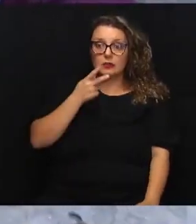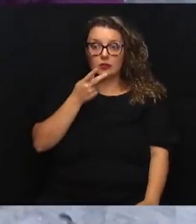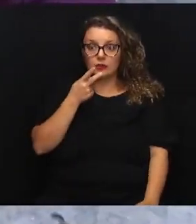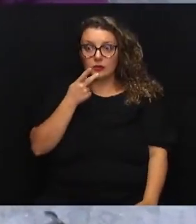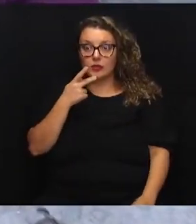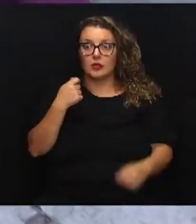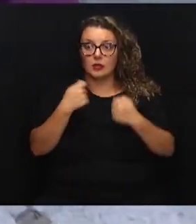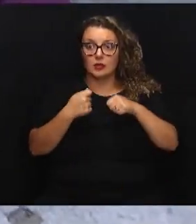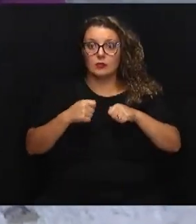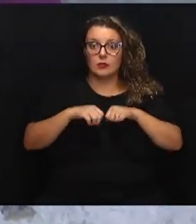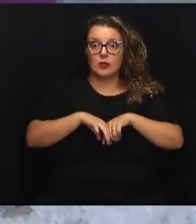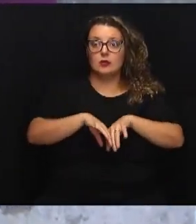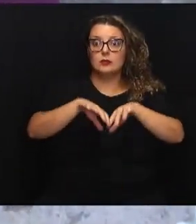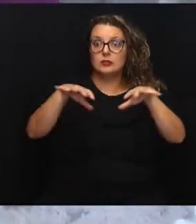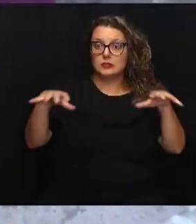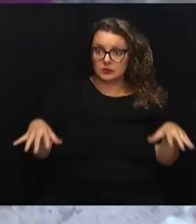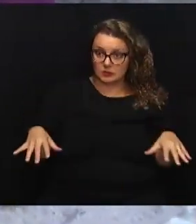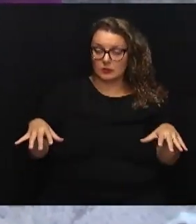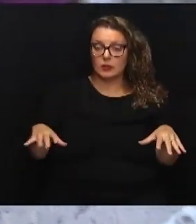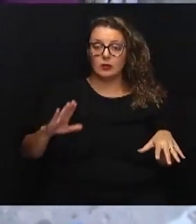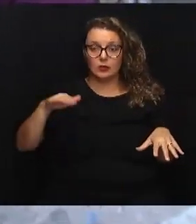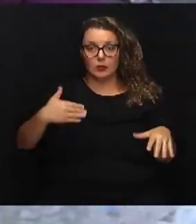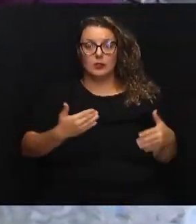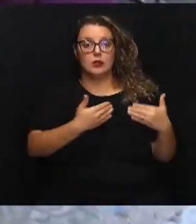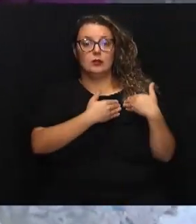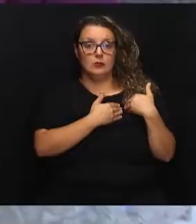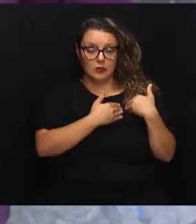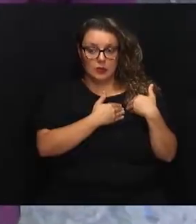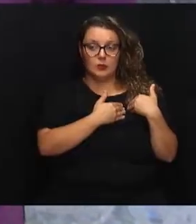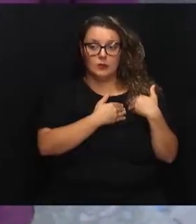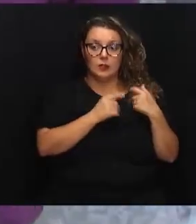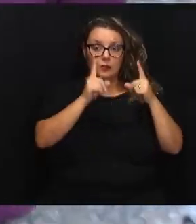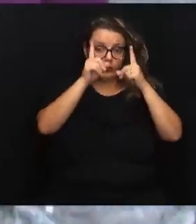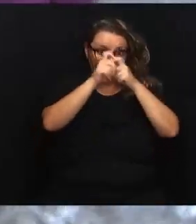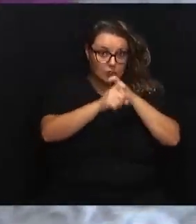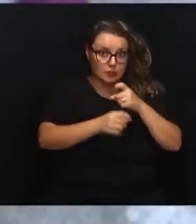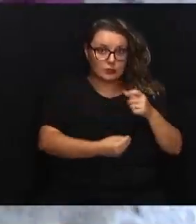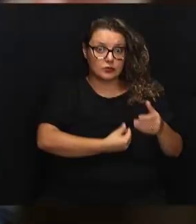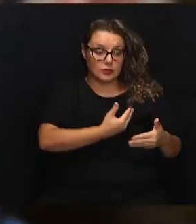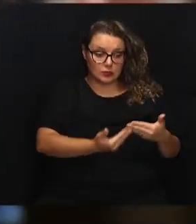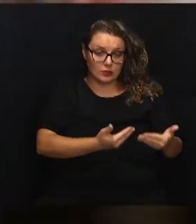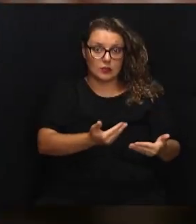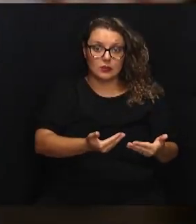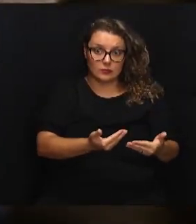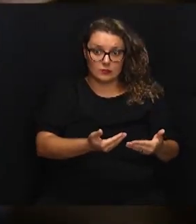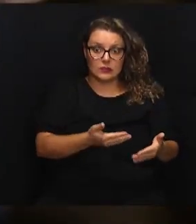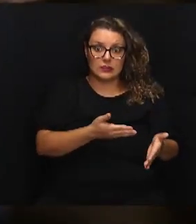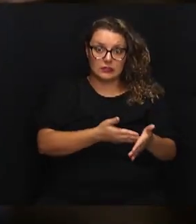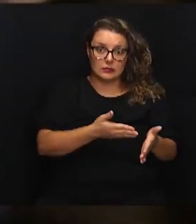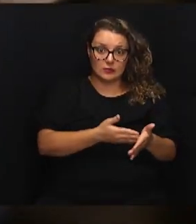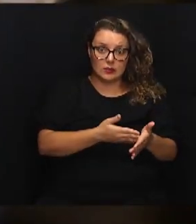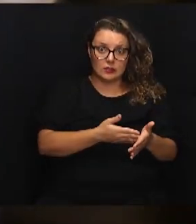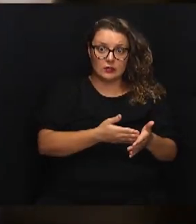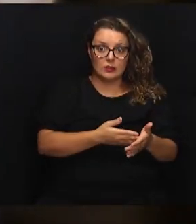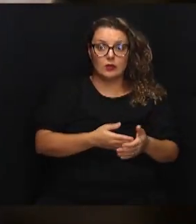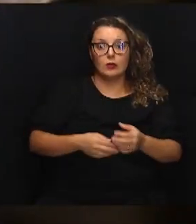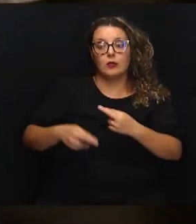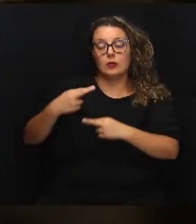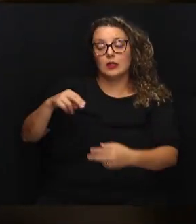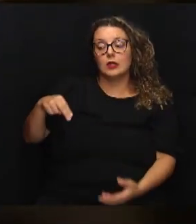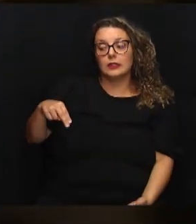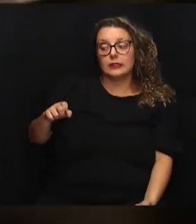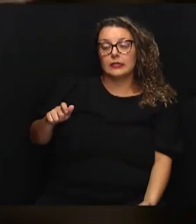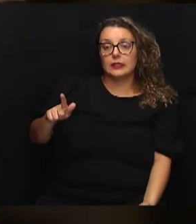de separar os casos em que o tutor também passa por dificuldade e privação dos casos de negligência